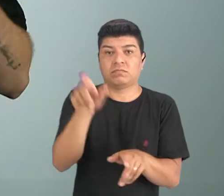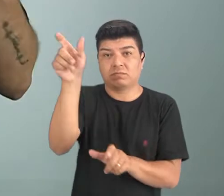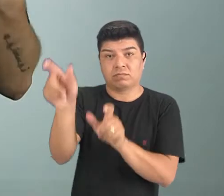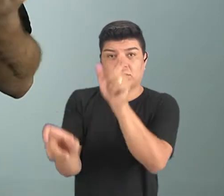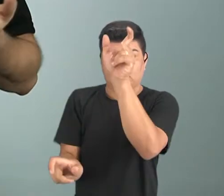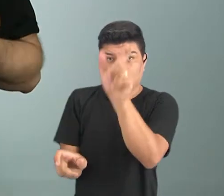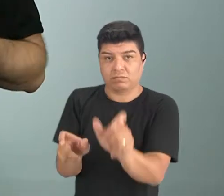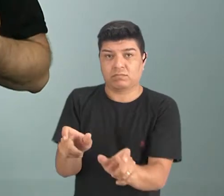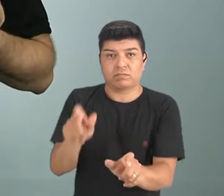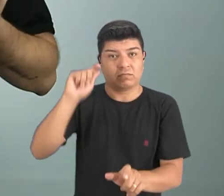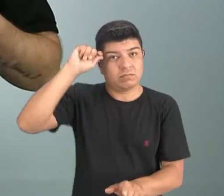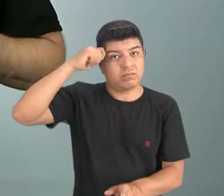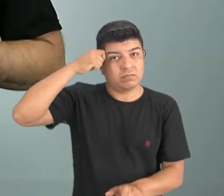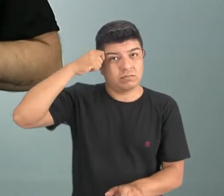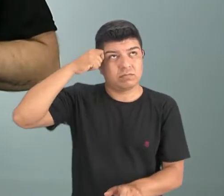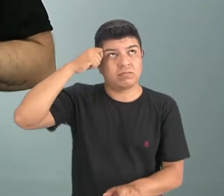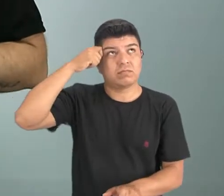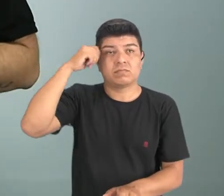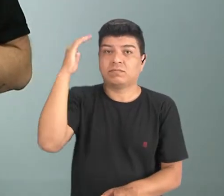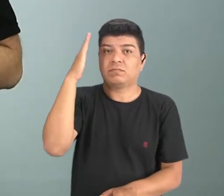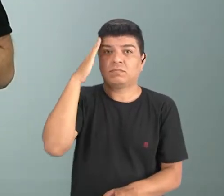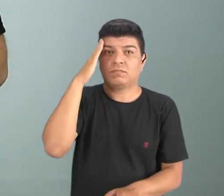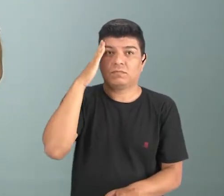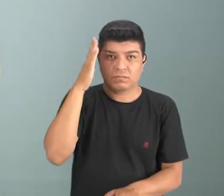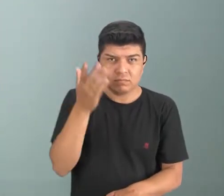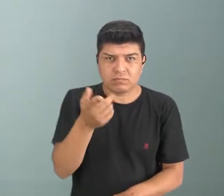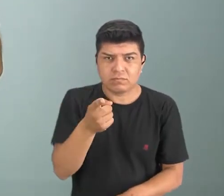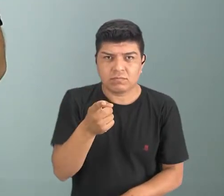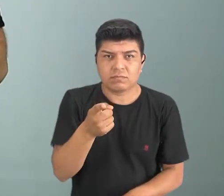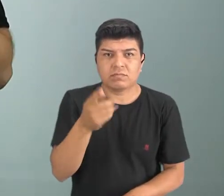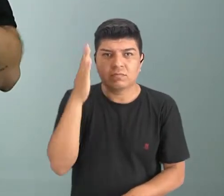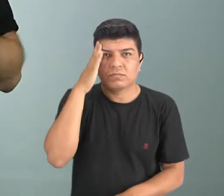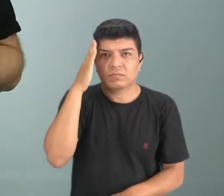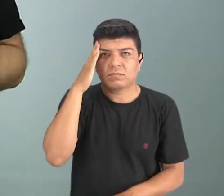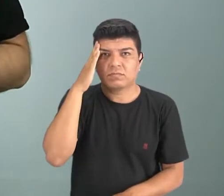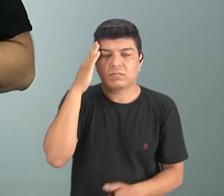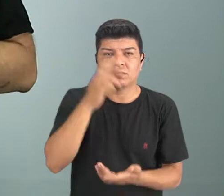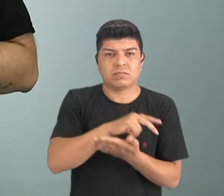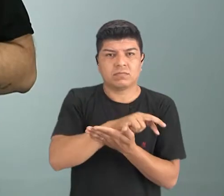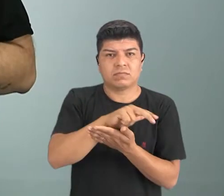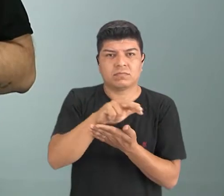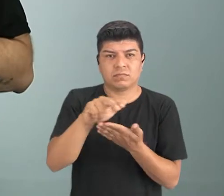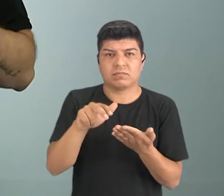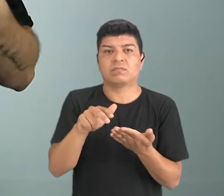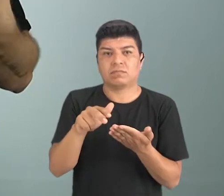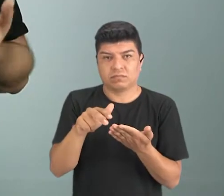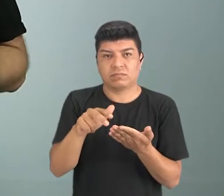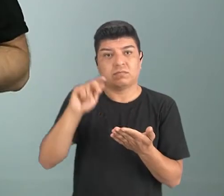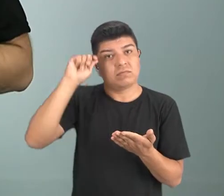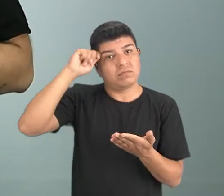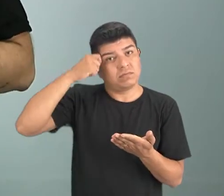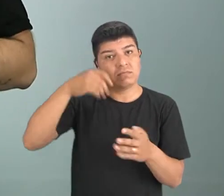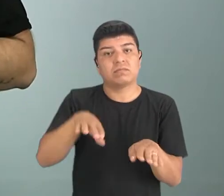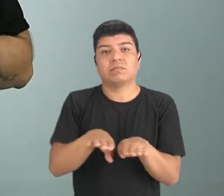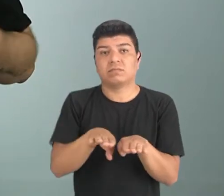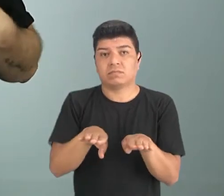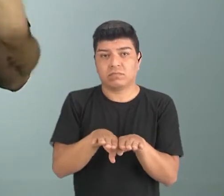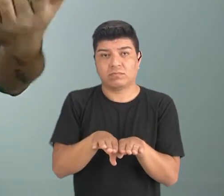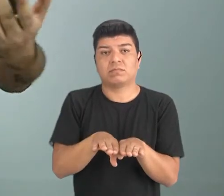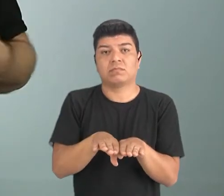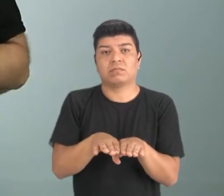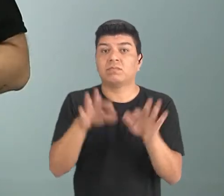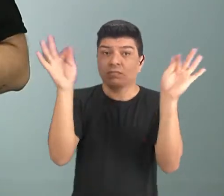personagens negros. Você sabia disso? Vários personagens que representam, né? São negros e que